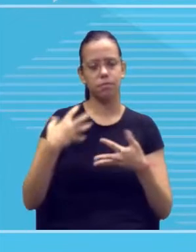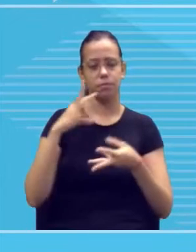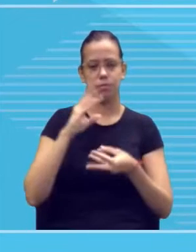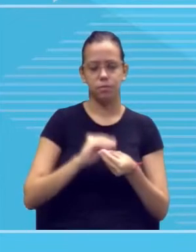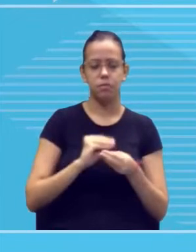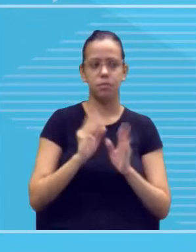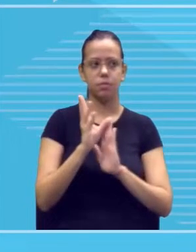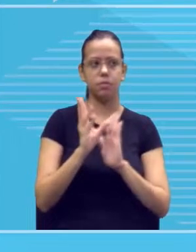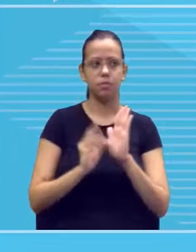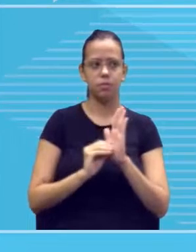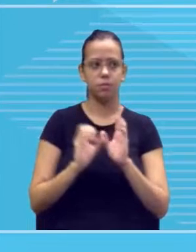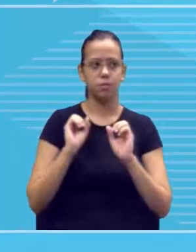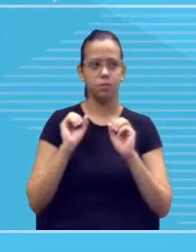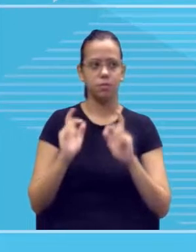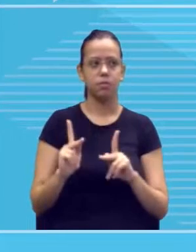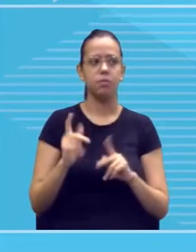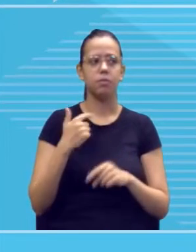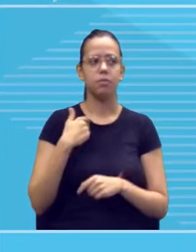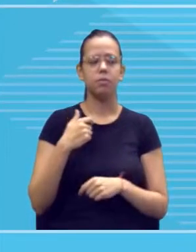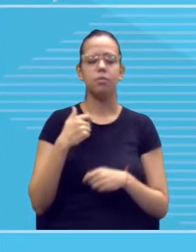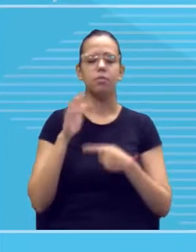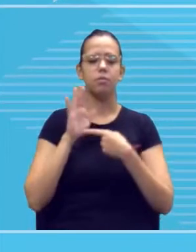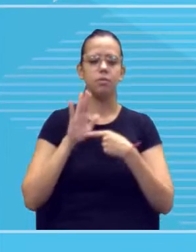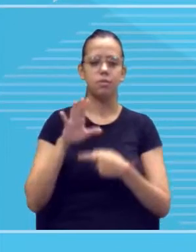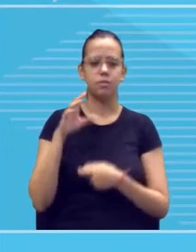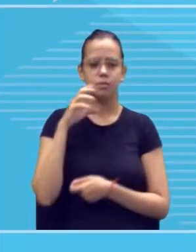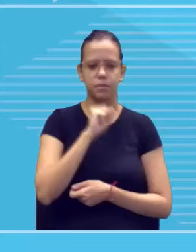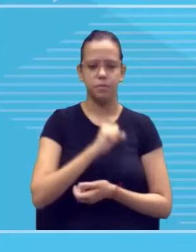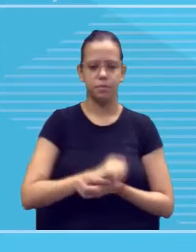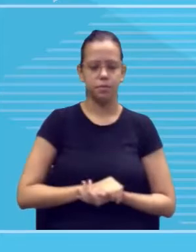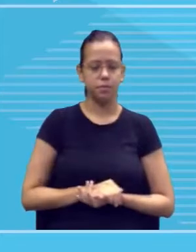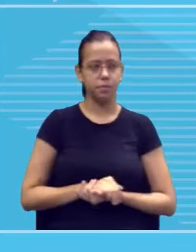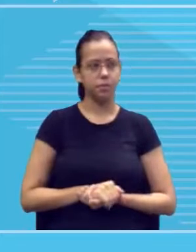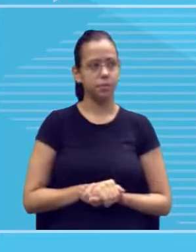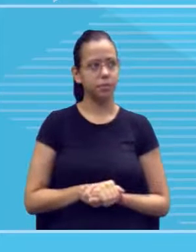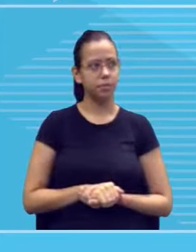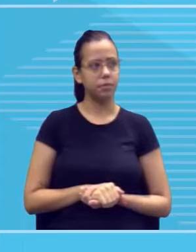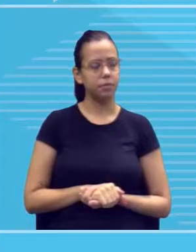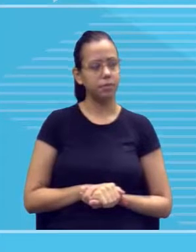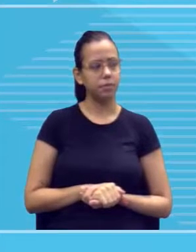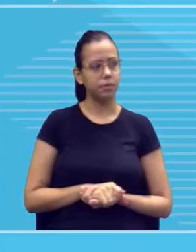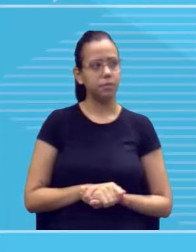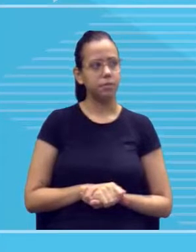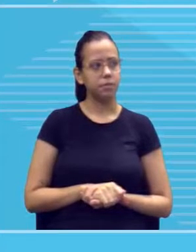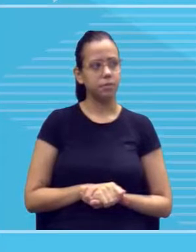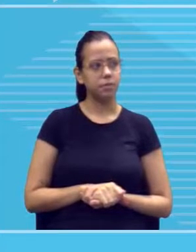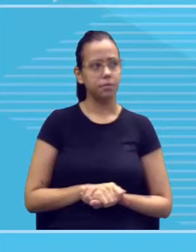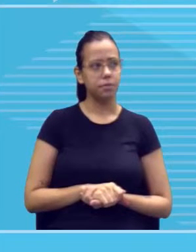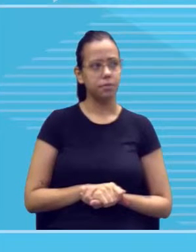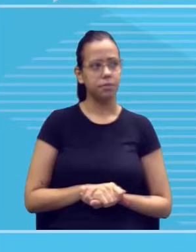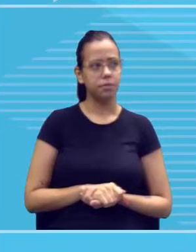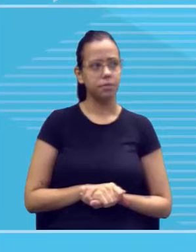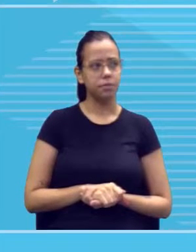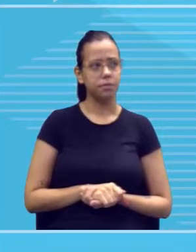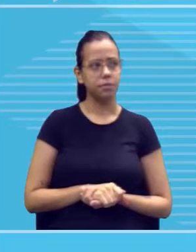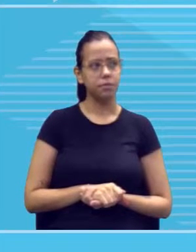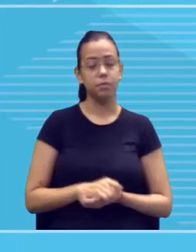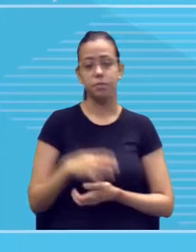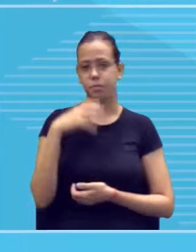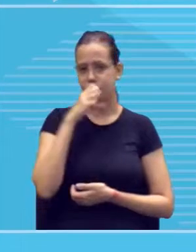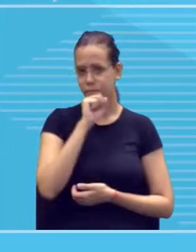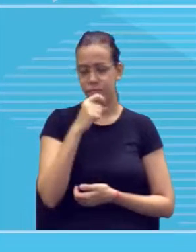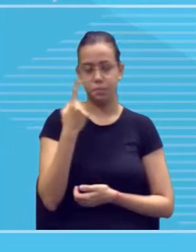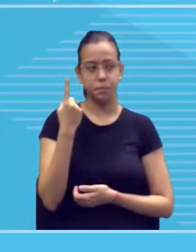conteúdo Tá bom vou colocar aqui rapidinho isso é ó muito bem vou colocar rapidinho aqui em cima onde tem um espaço em branco tá mais rapidão ó